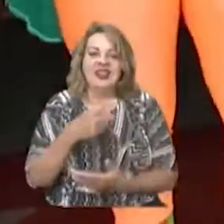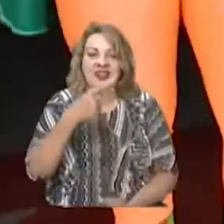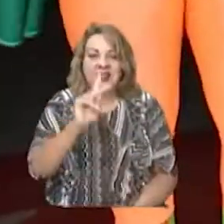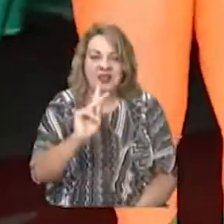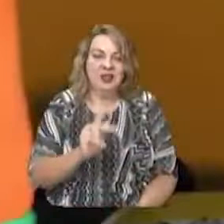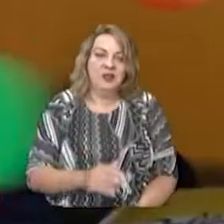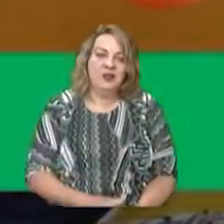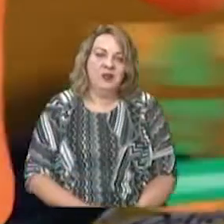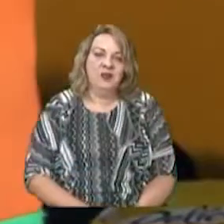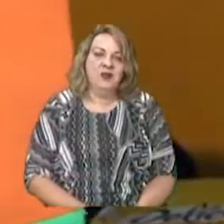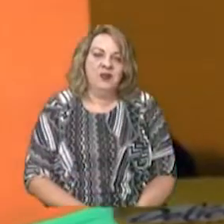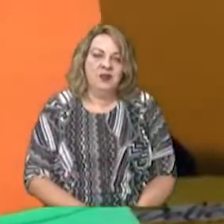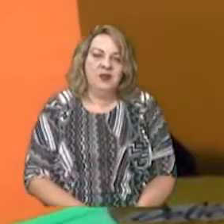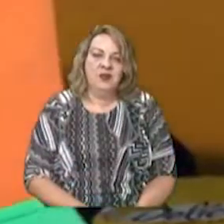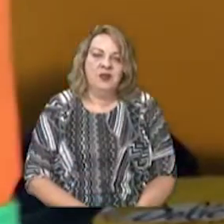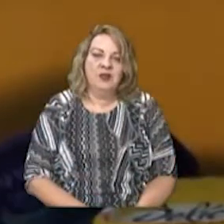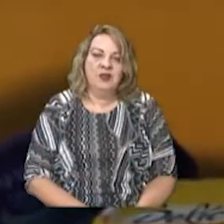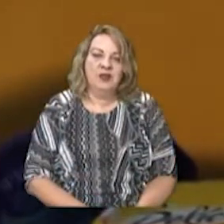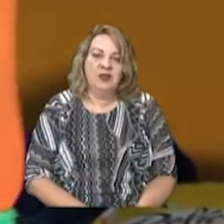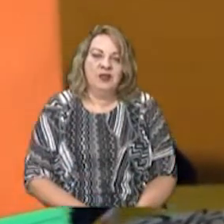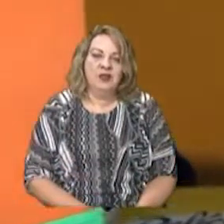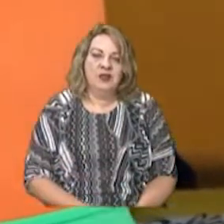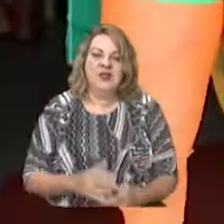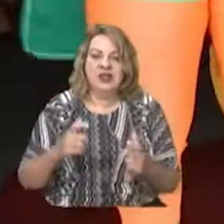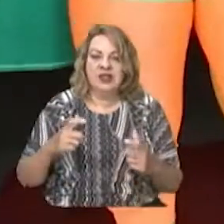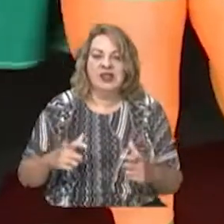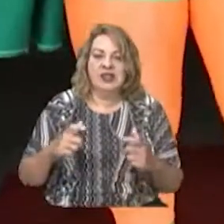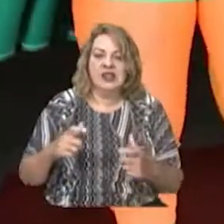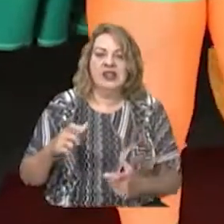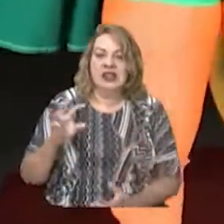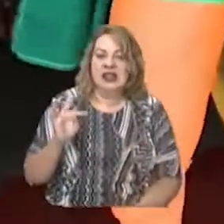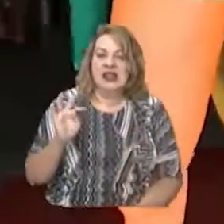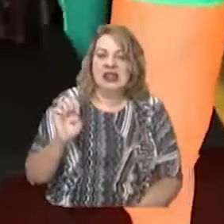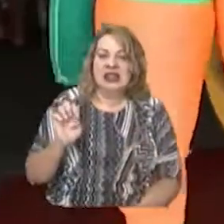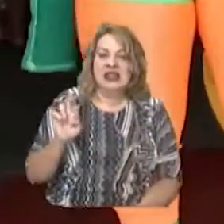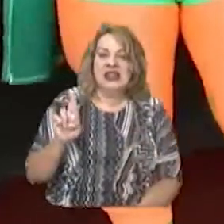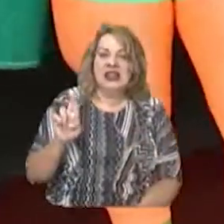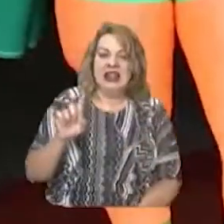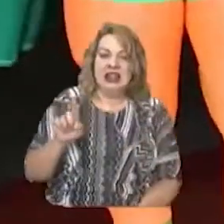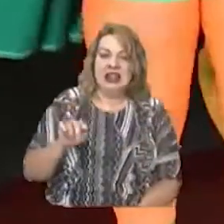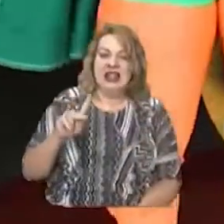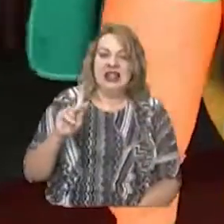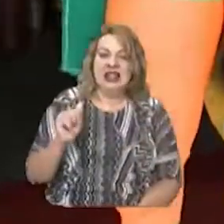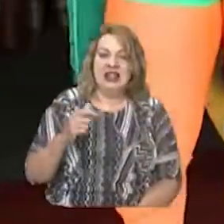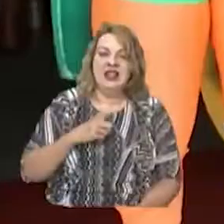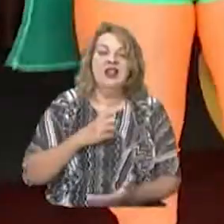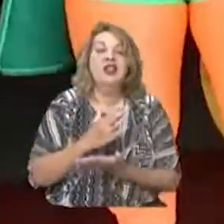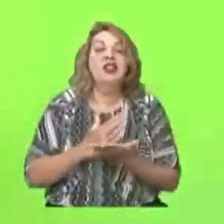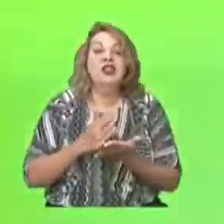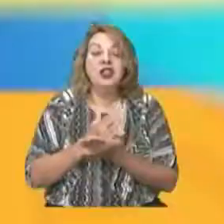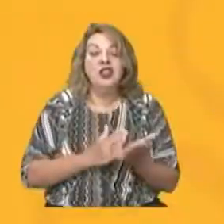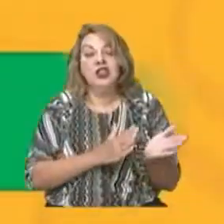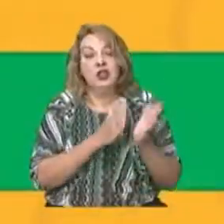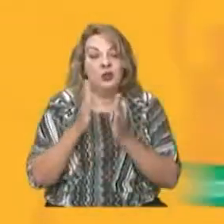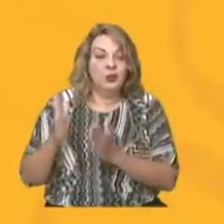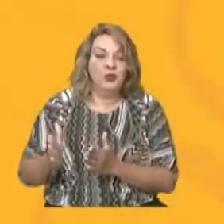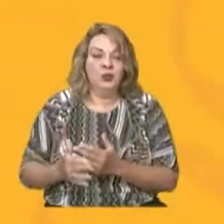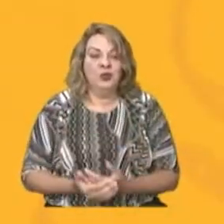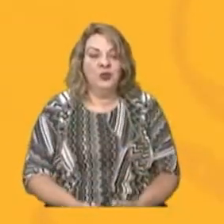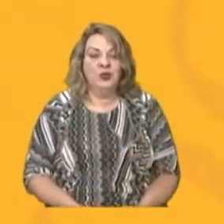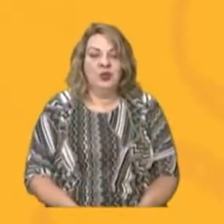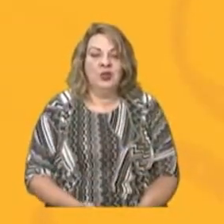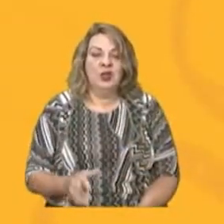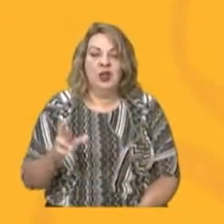você, Lucivânia? Na mercearia Santa Terezinha, no bairro Marianga. E olha só quem também dividiu esse terceiro prêmio. Foi